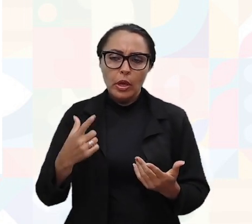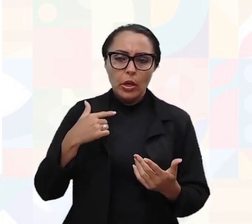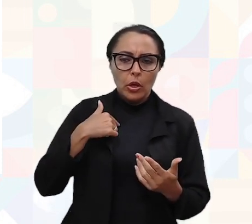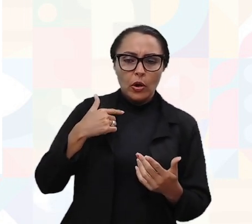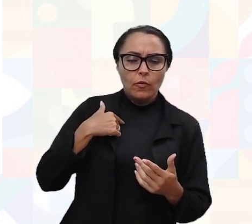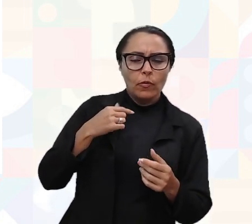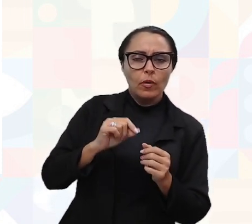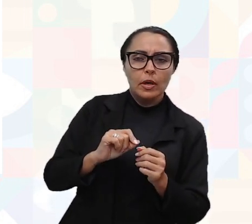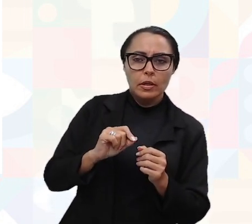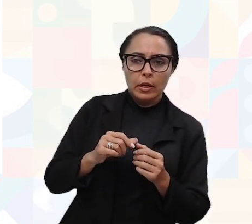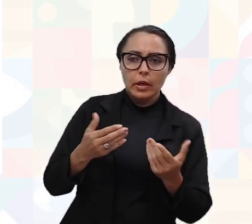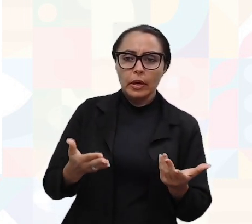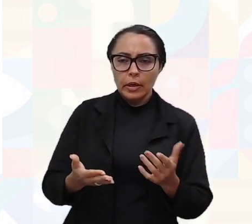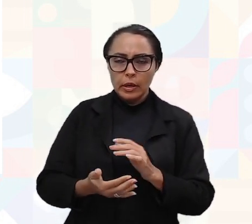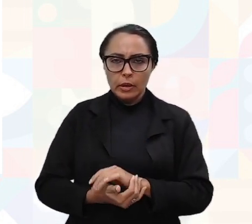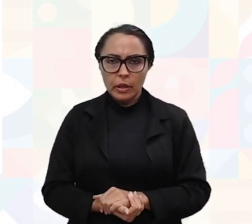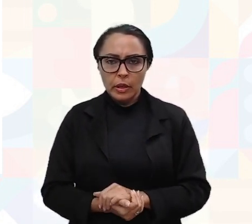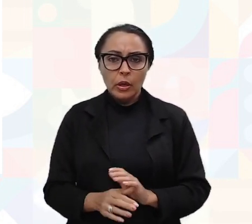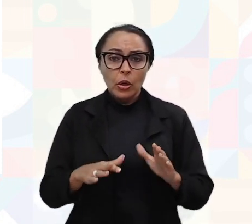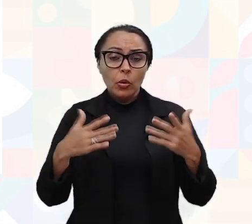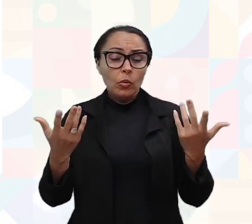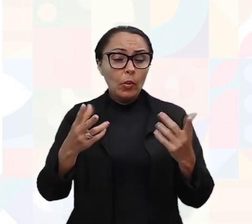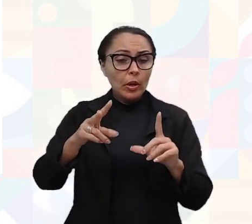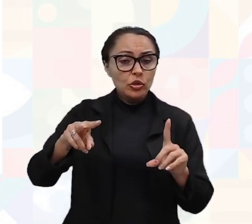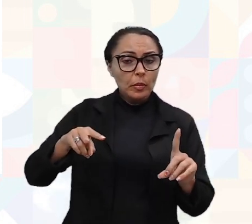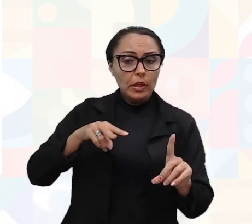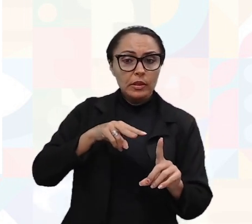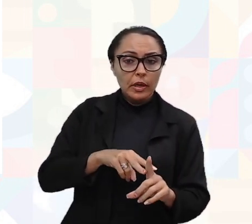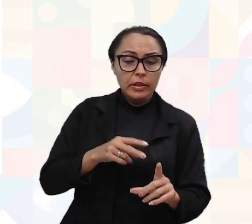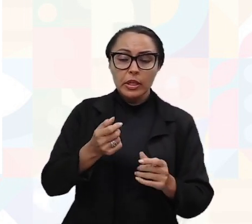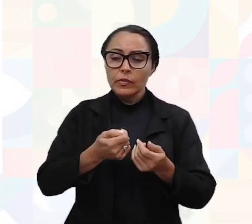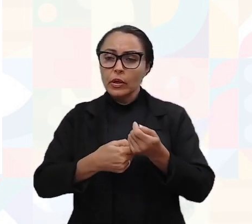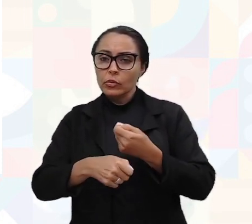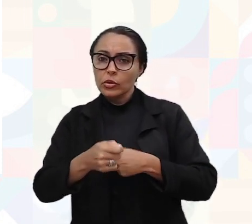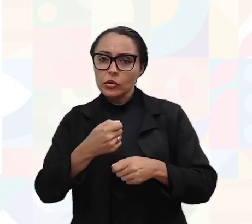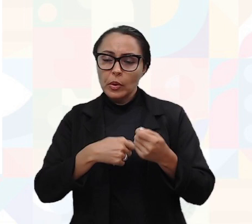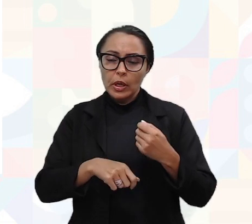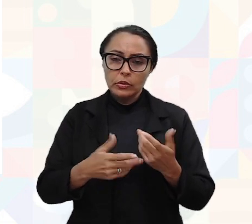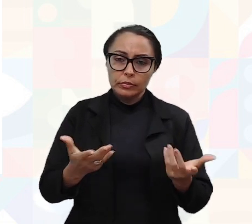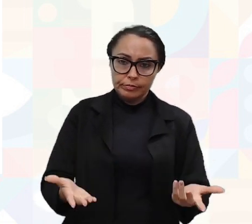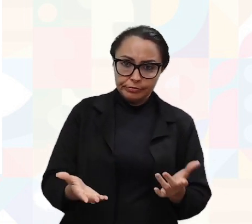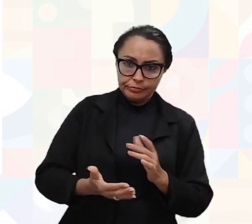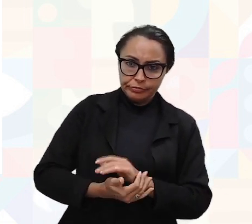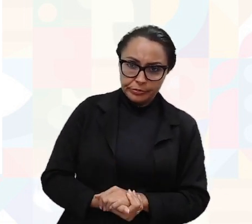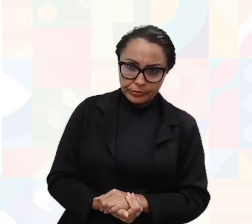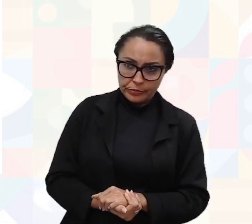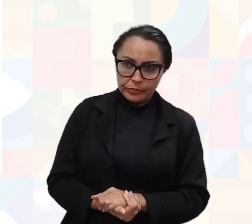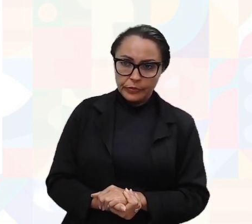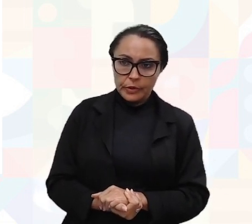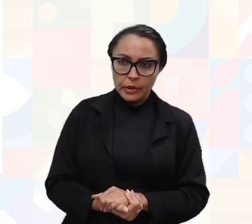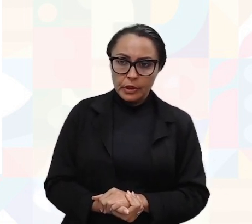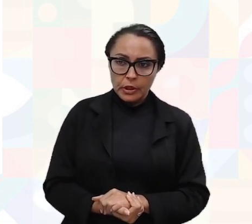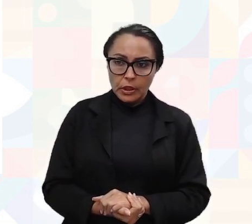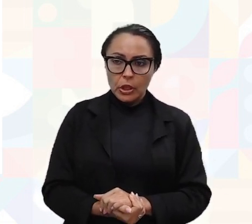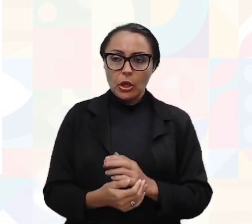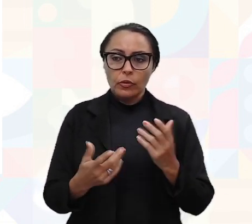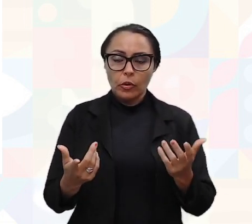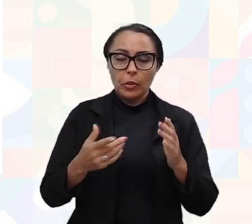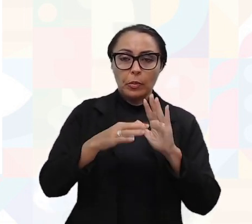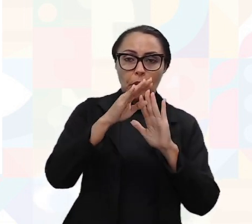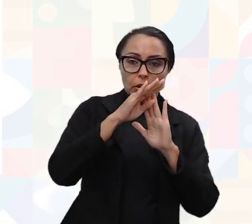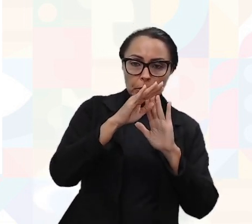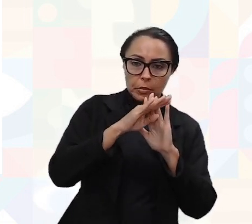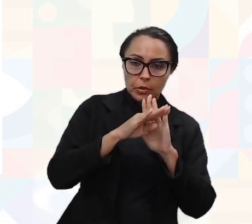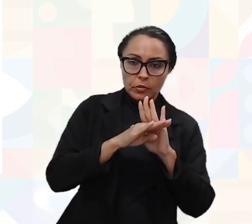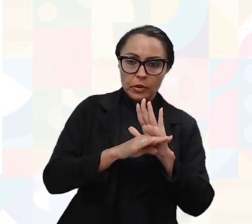vou produzir, eu tenho que saber qual é a expectativa do mercado. O mercado vai me dizer qual é a expectativa, eu vou me programar com meus